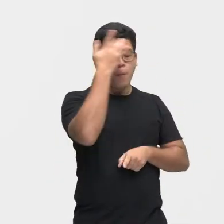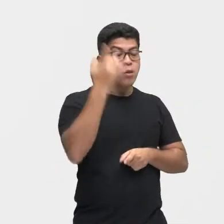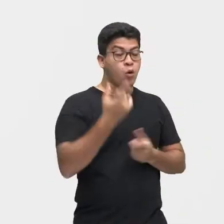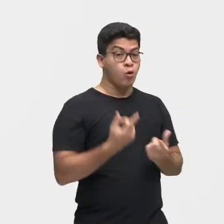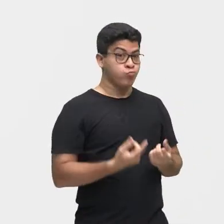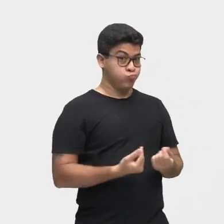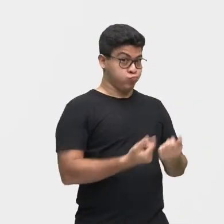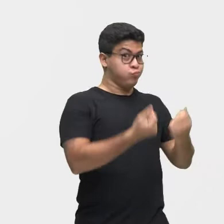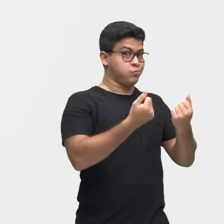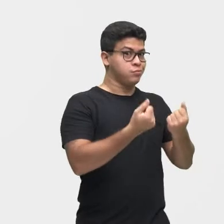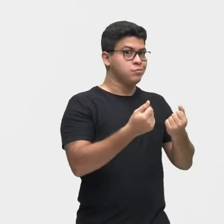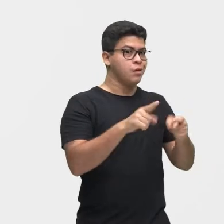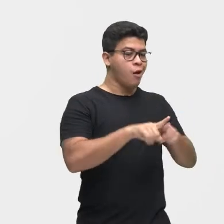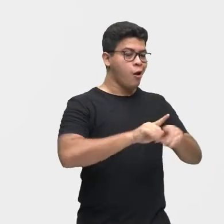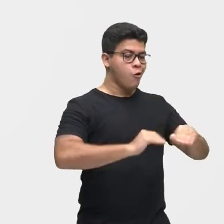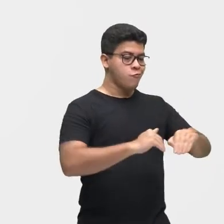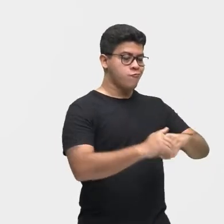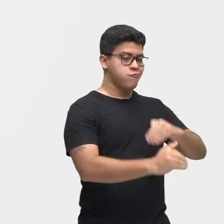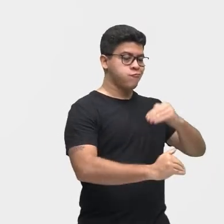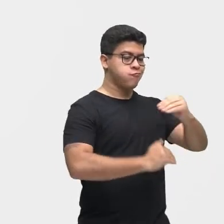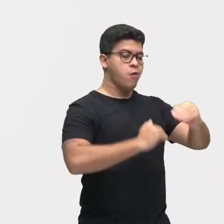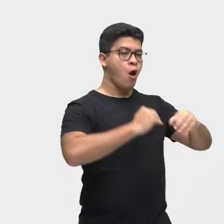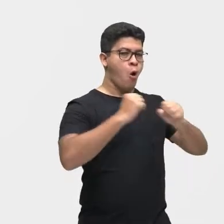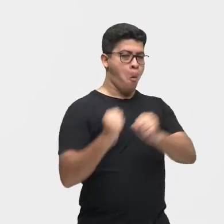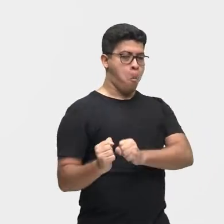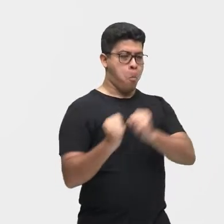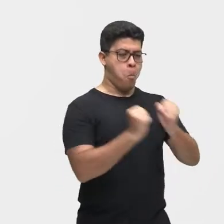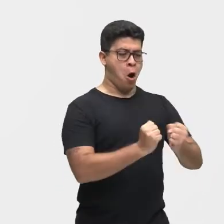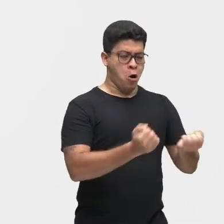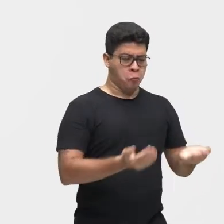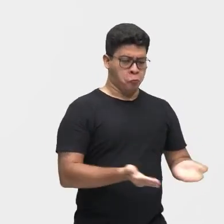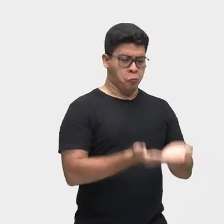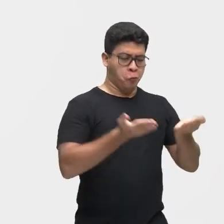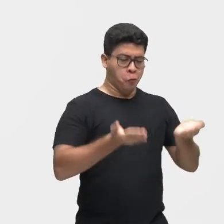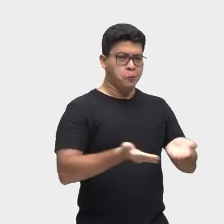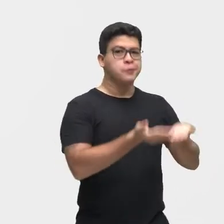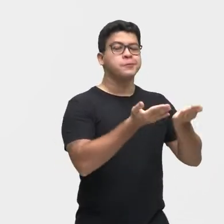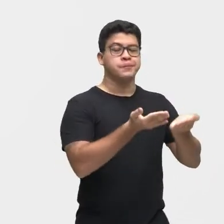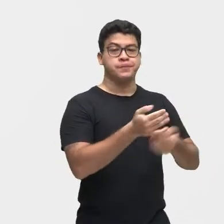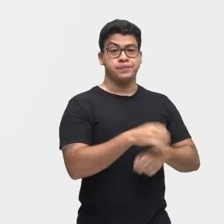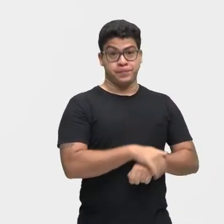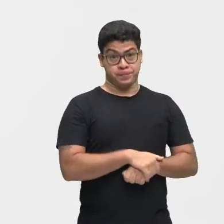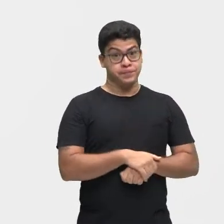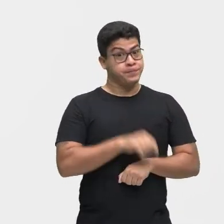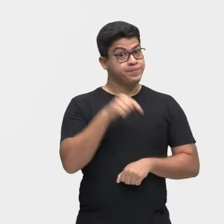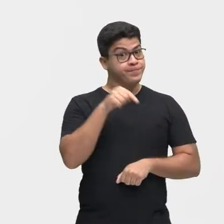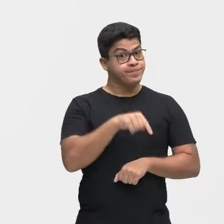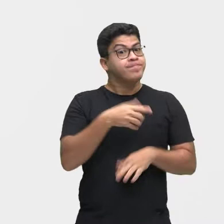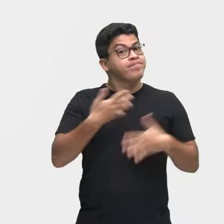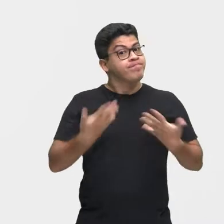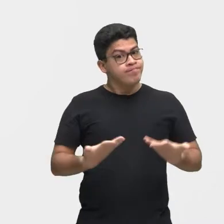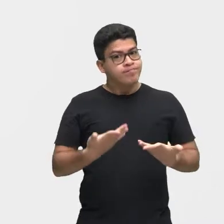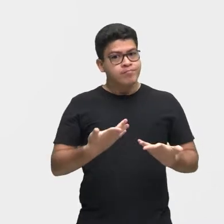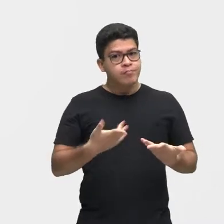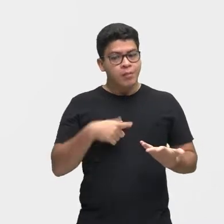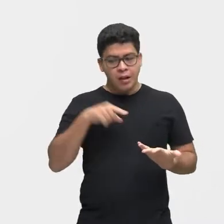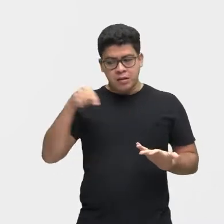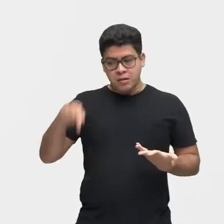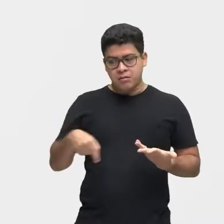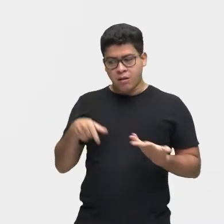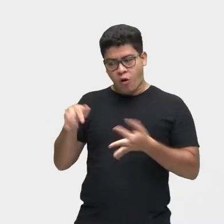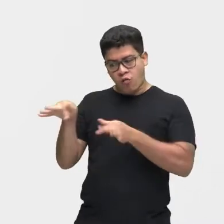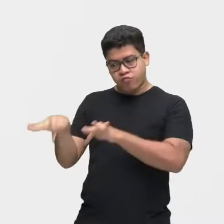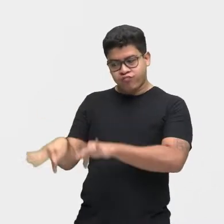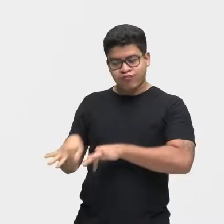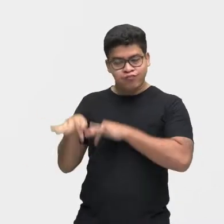Em contrapartida, teremos o fortalecimento do poder dos reis. Então, ao mesmo tempo que enfraquece